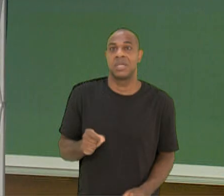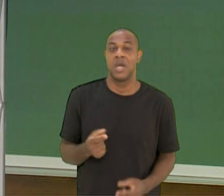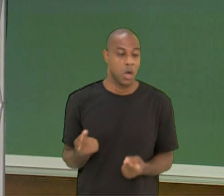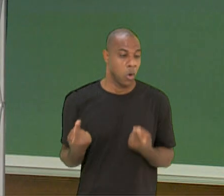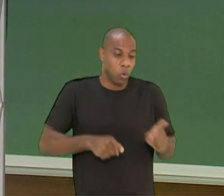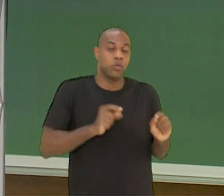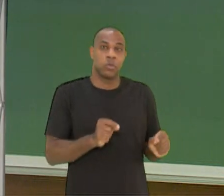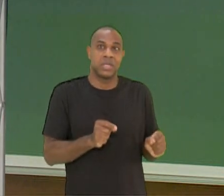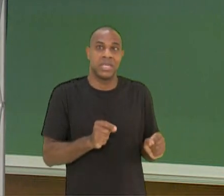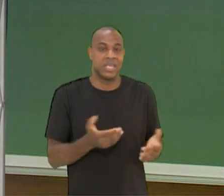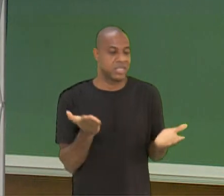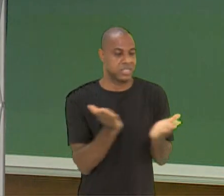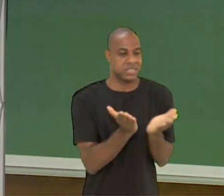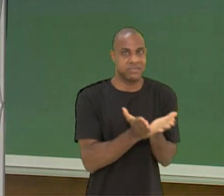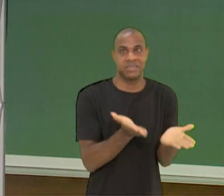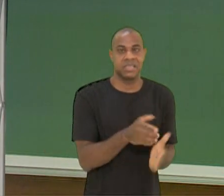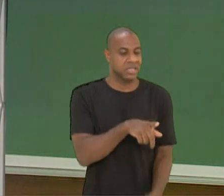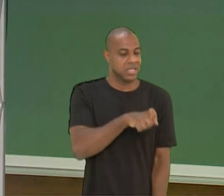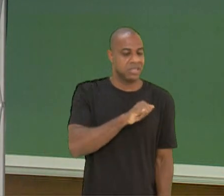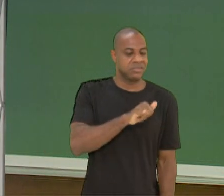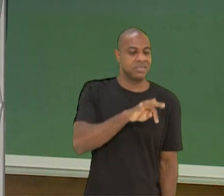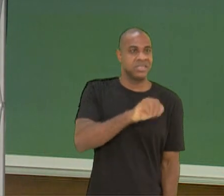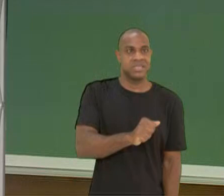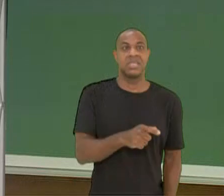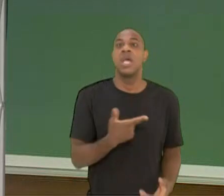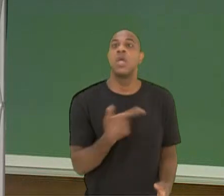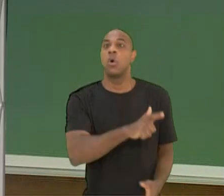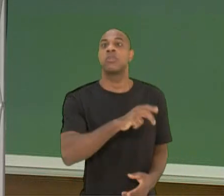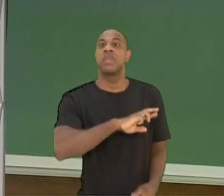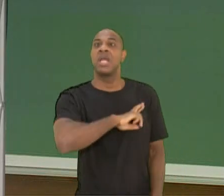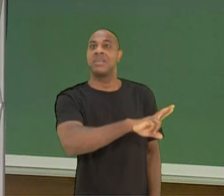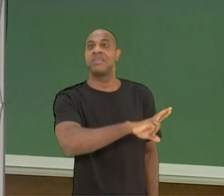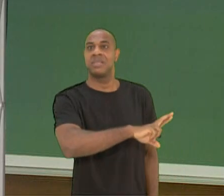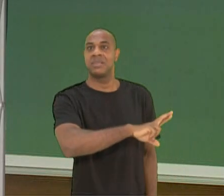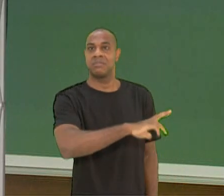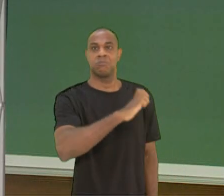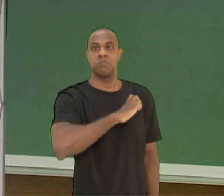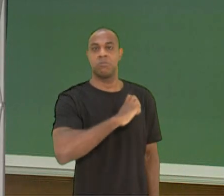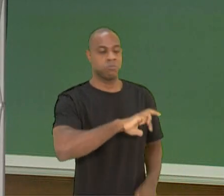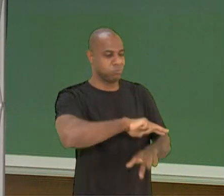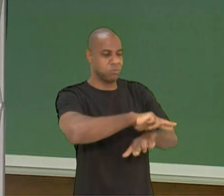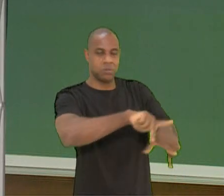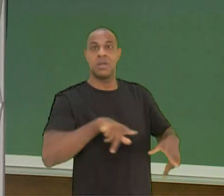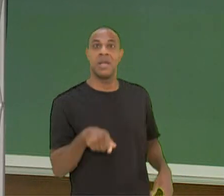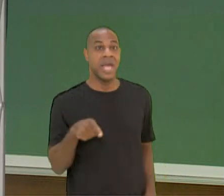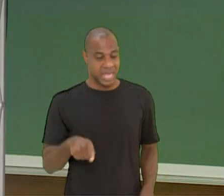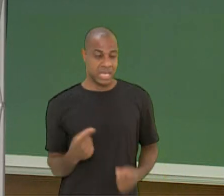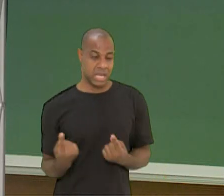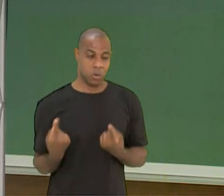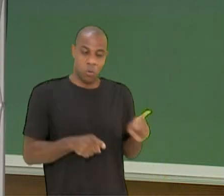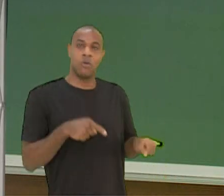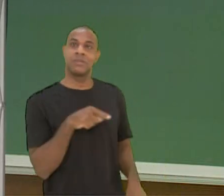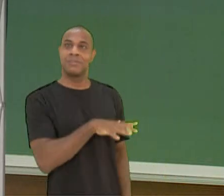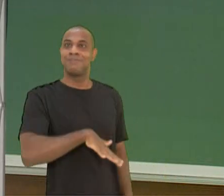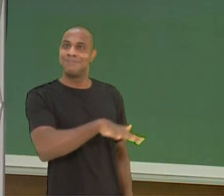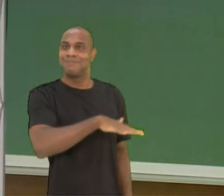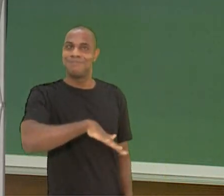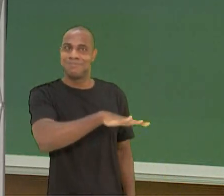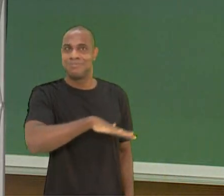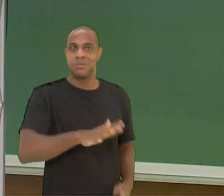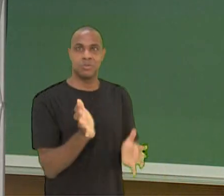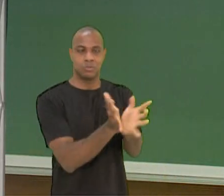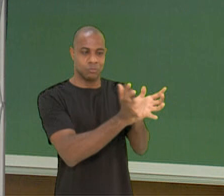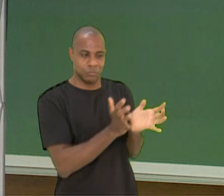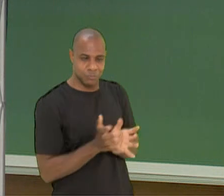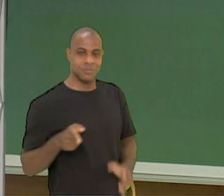cristãos, xiitas e outras minorias religiosas e étnicas. Esse é o principal foco, mas não o único, do